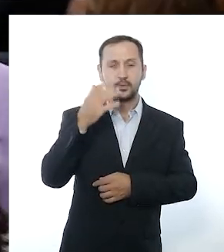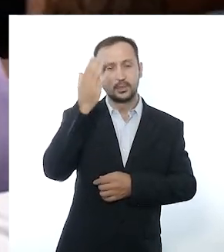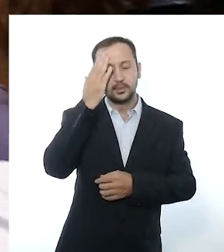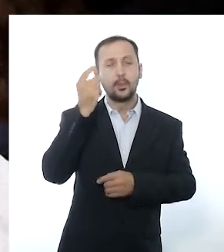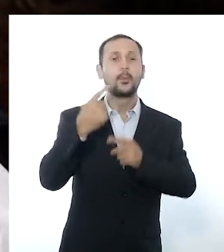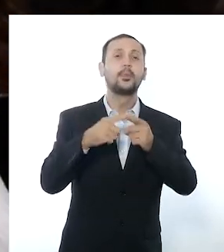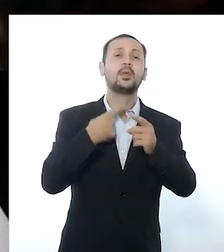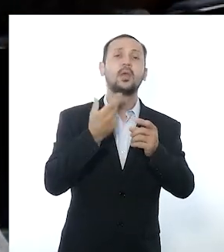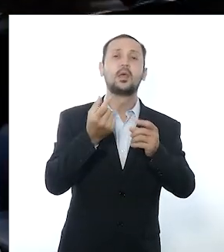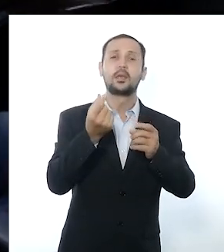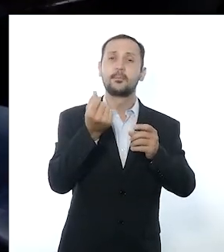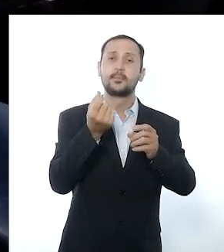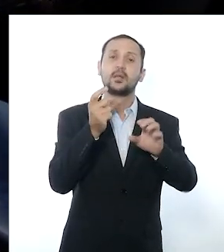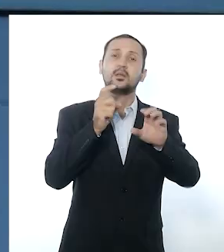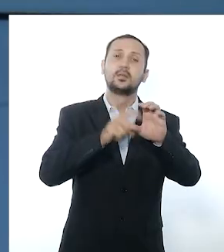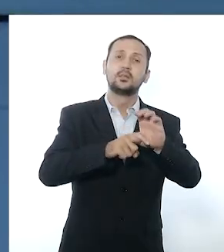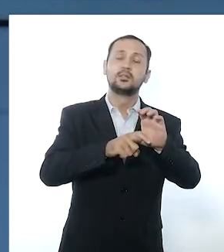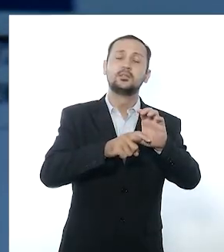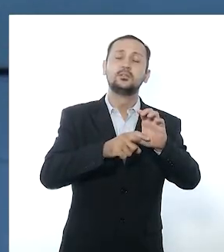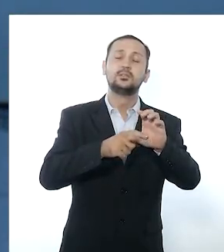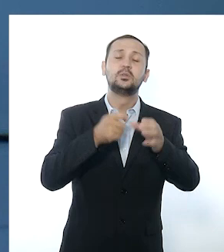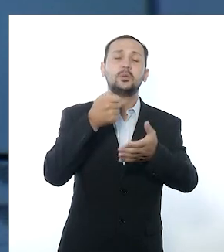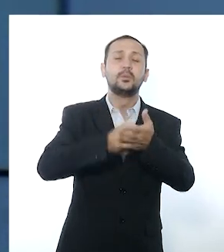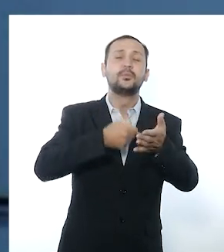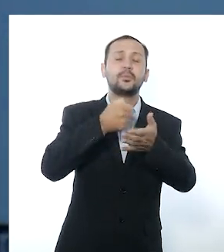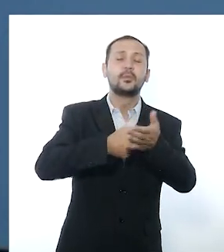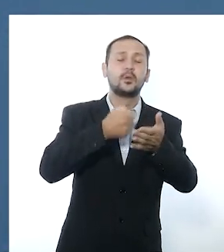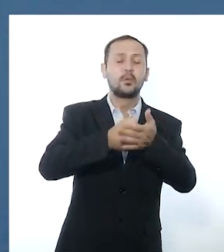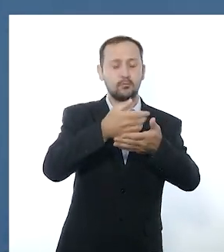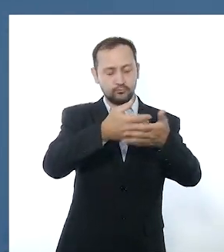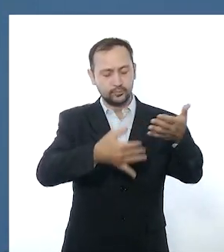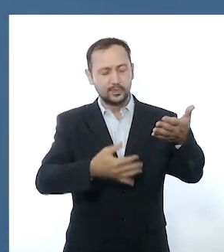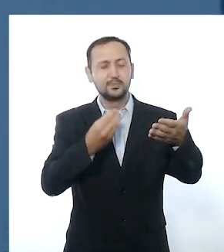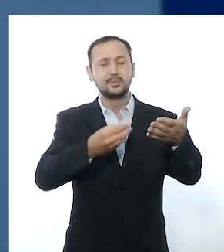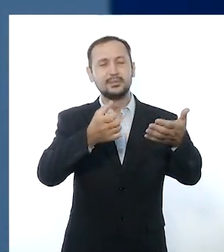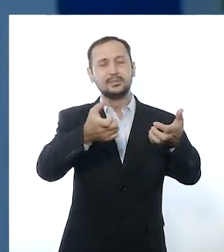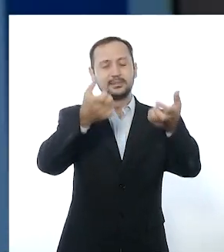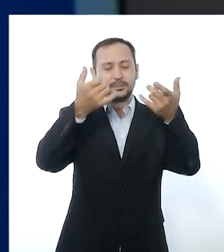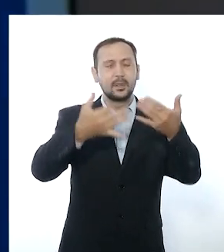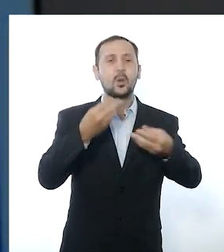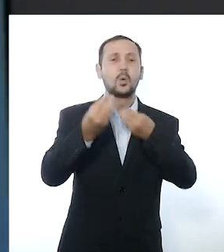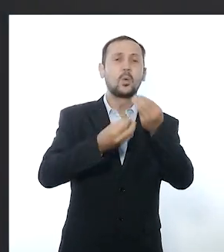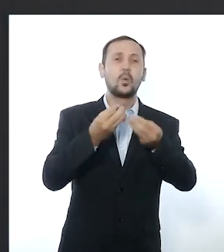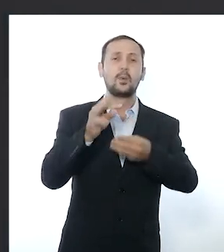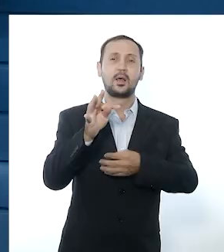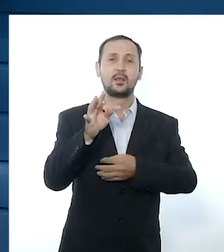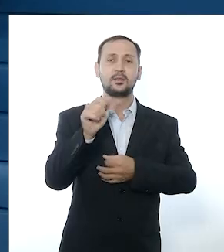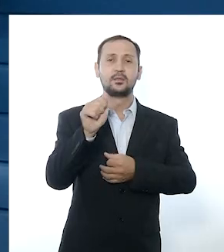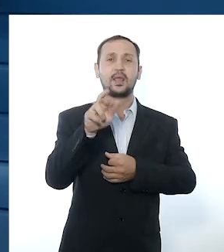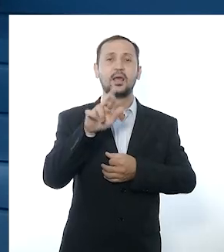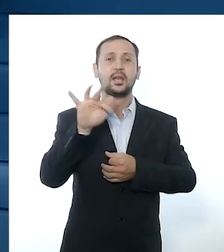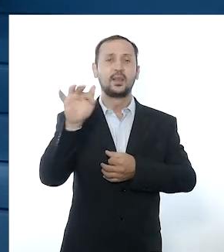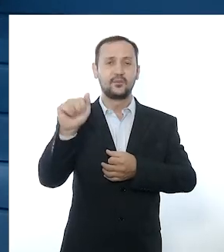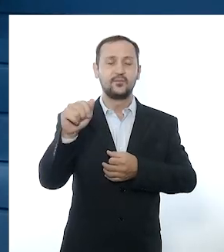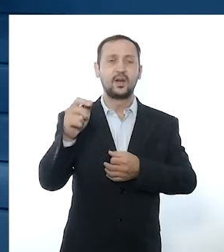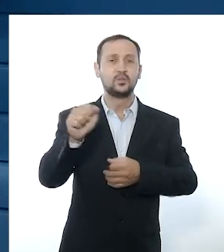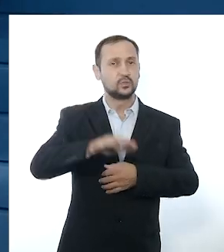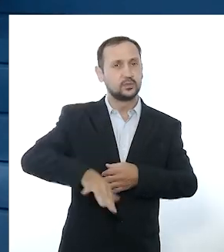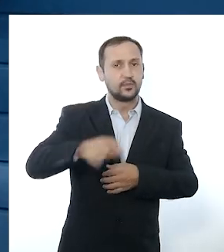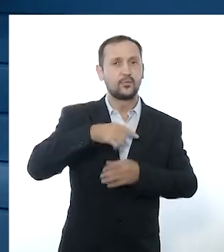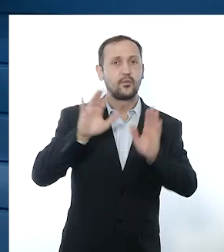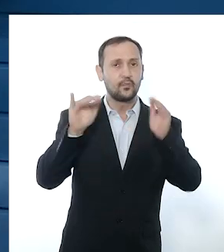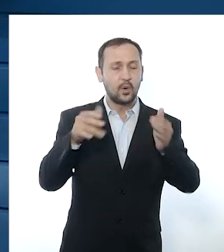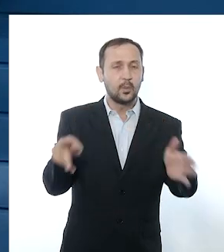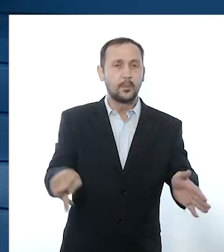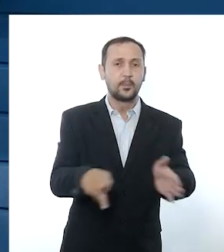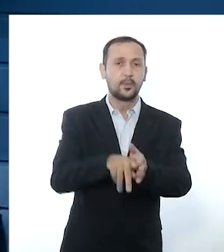de energia são como são e entender os desafios do acesso à tarifa social. Esse foi o foco da audiência pública,